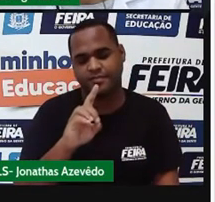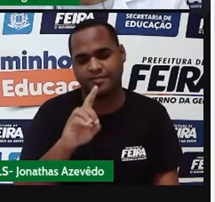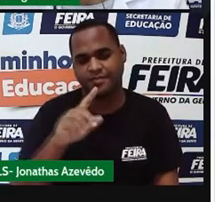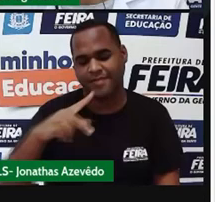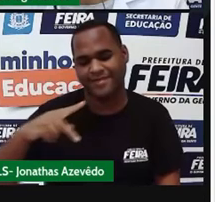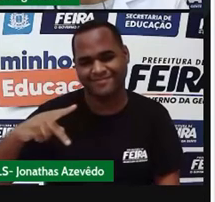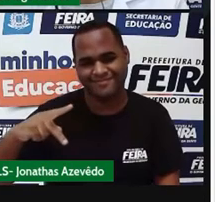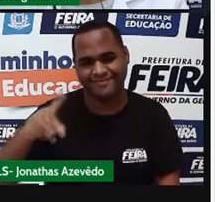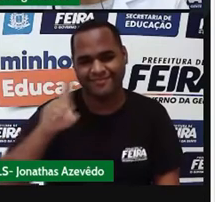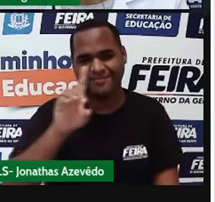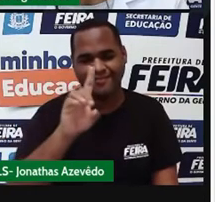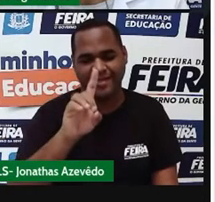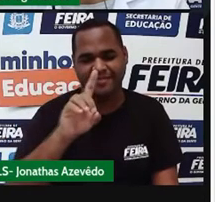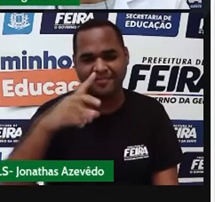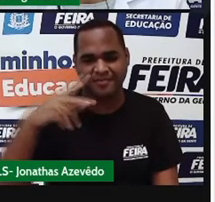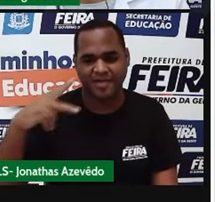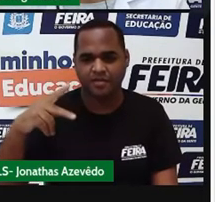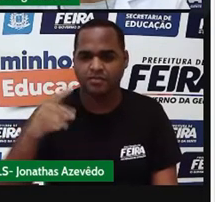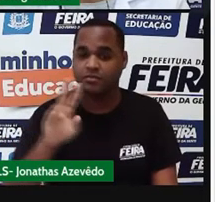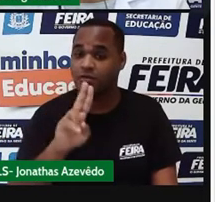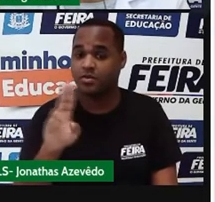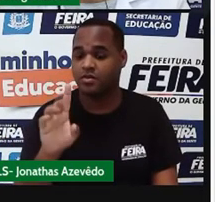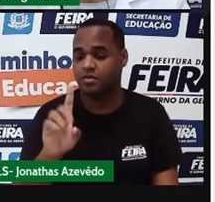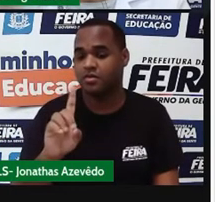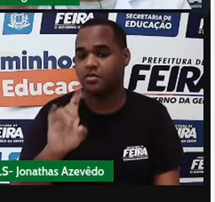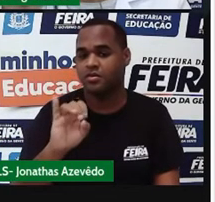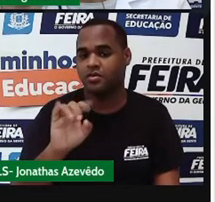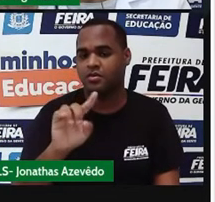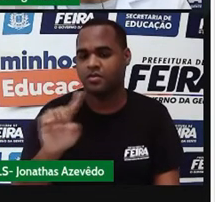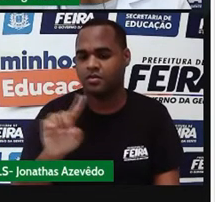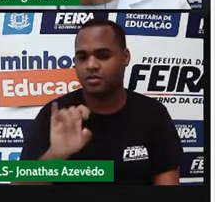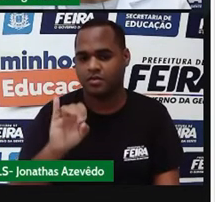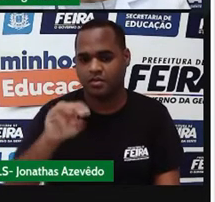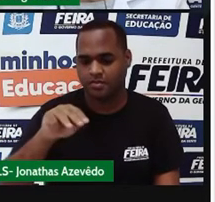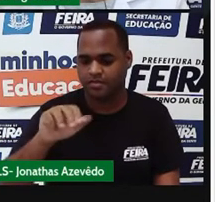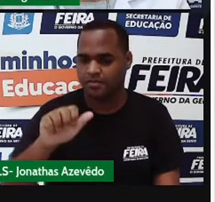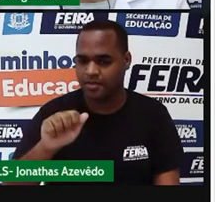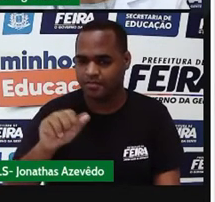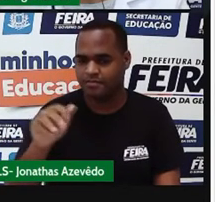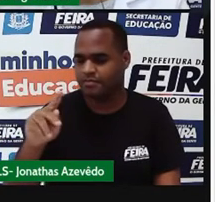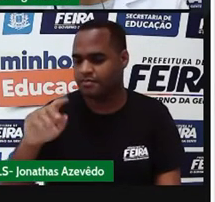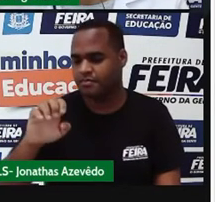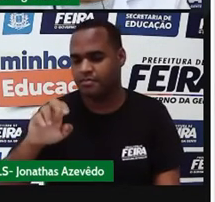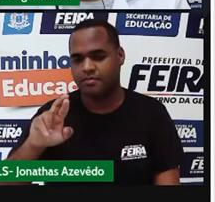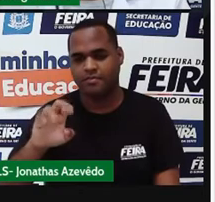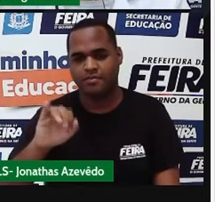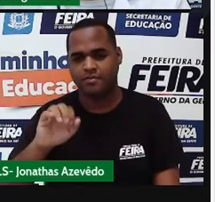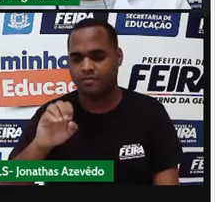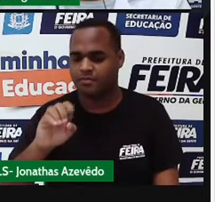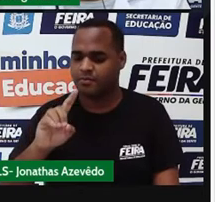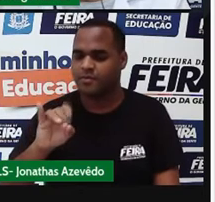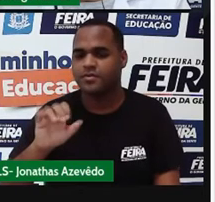periódicas dízima é quando o número tiver, tá